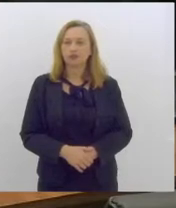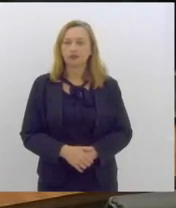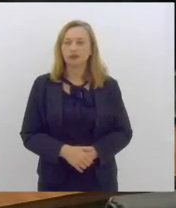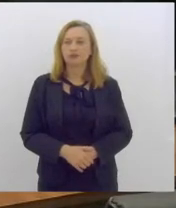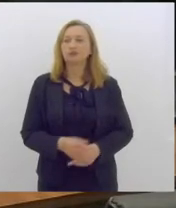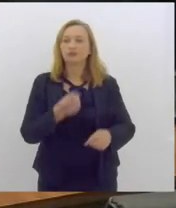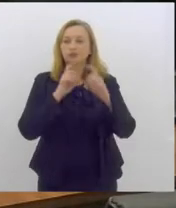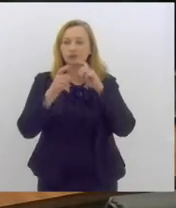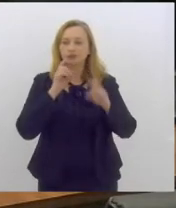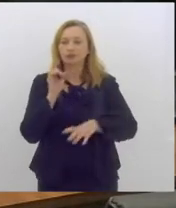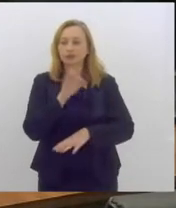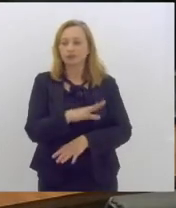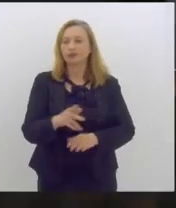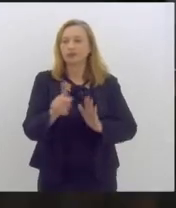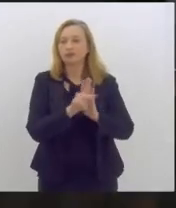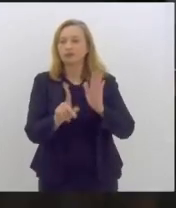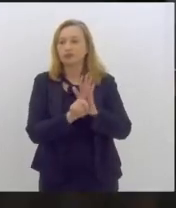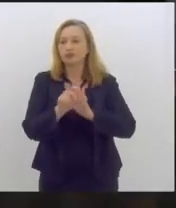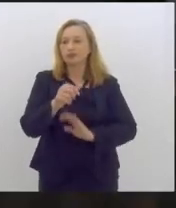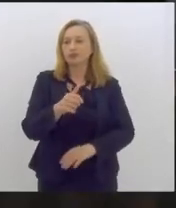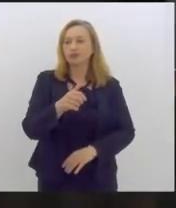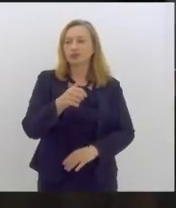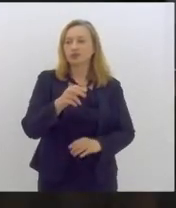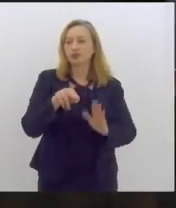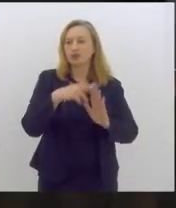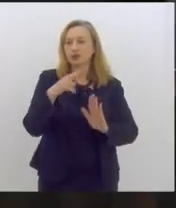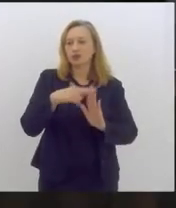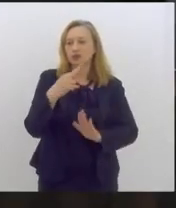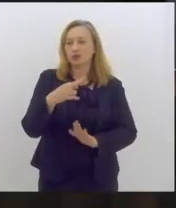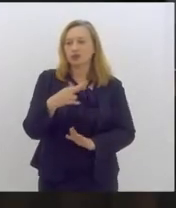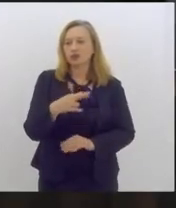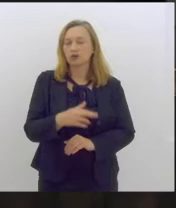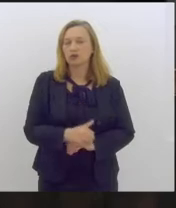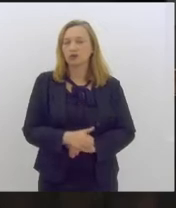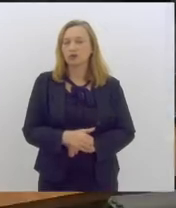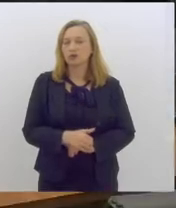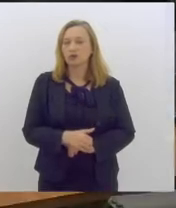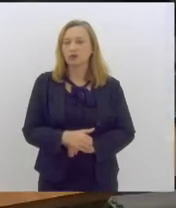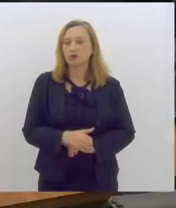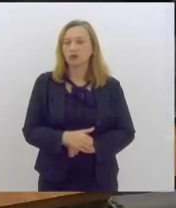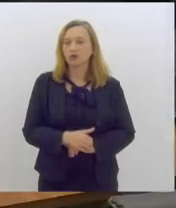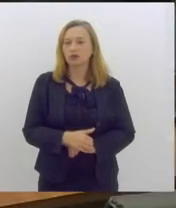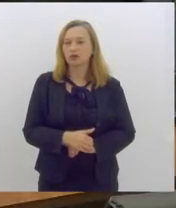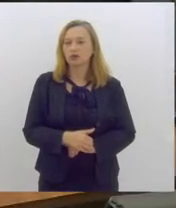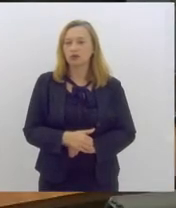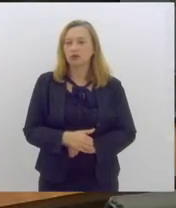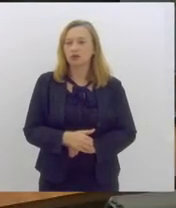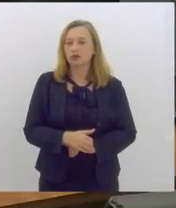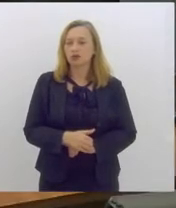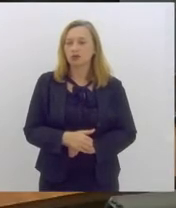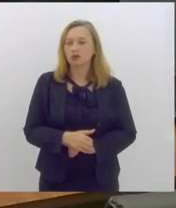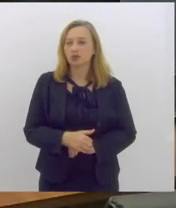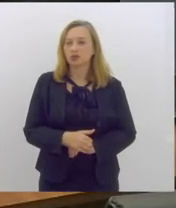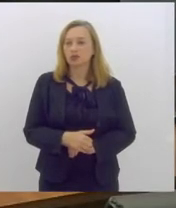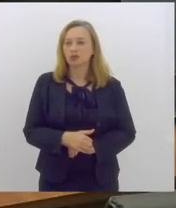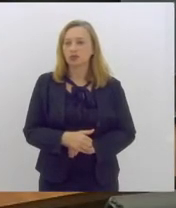em discussão única projeto de lei projeto de resolução G1